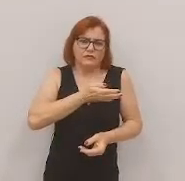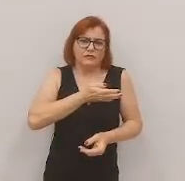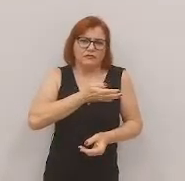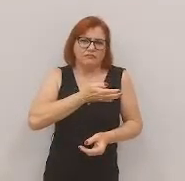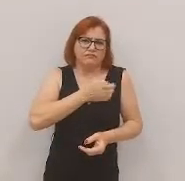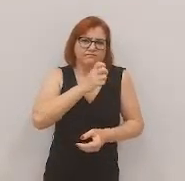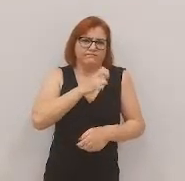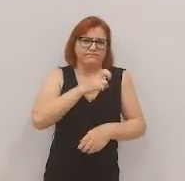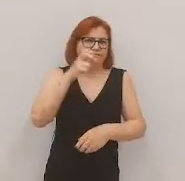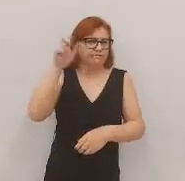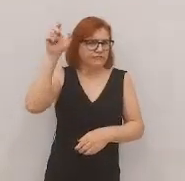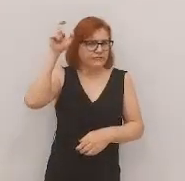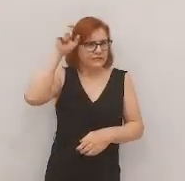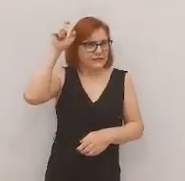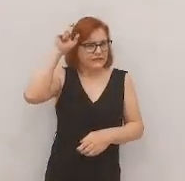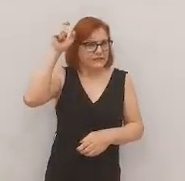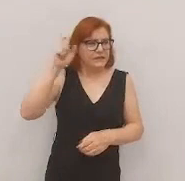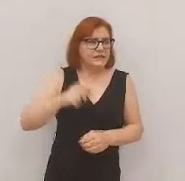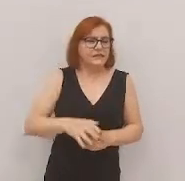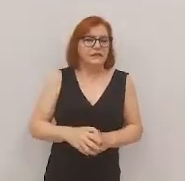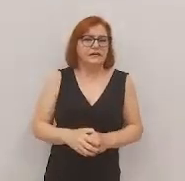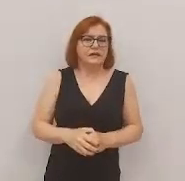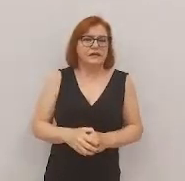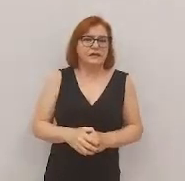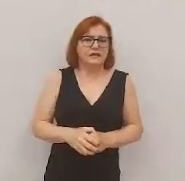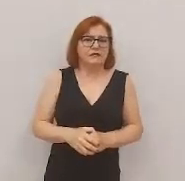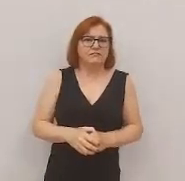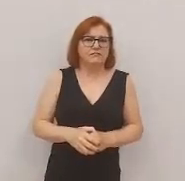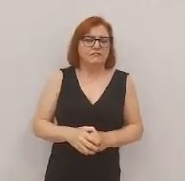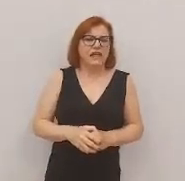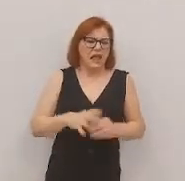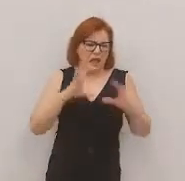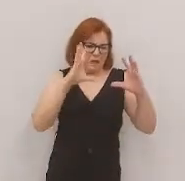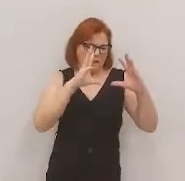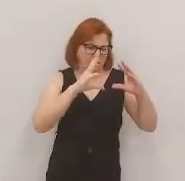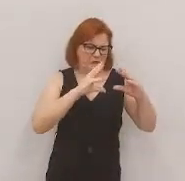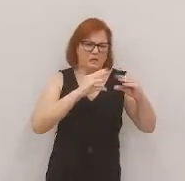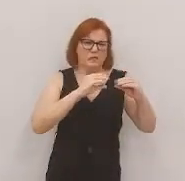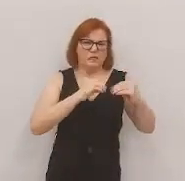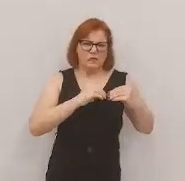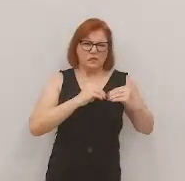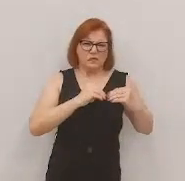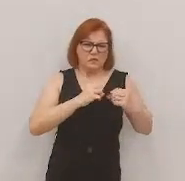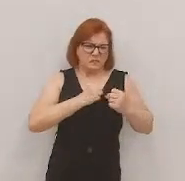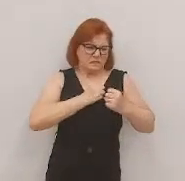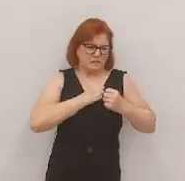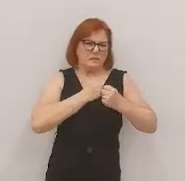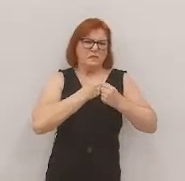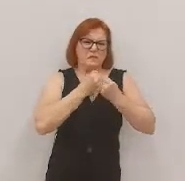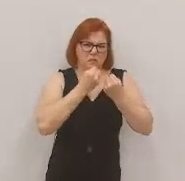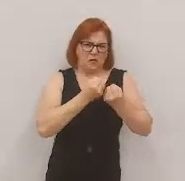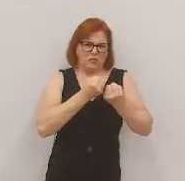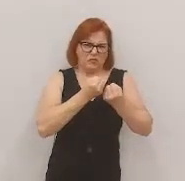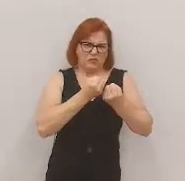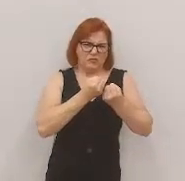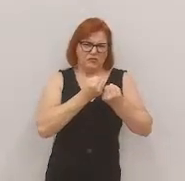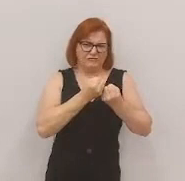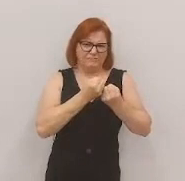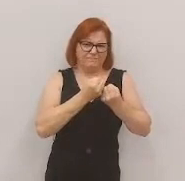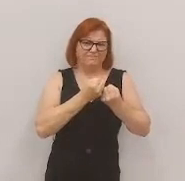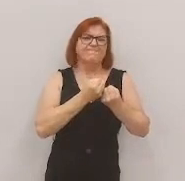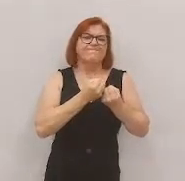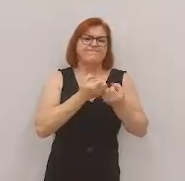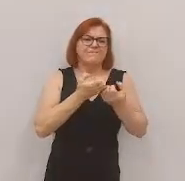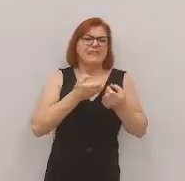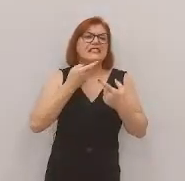obscuro, um coração cheio de ódio, né? Há um coração